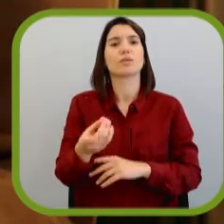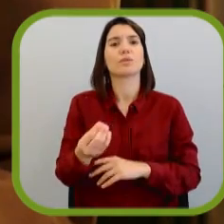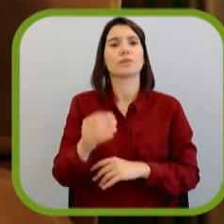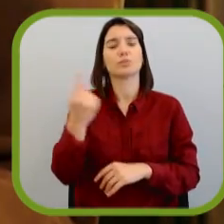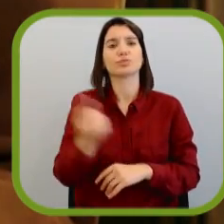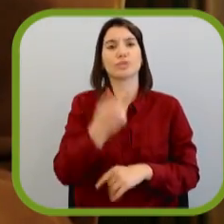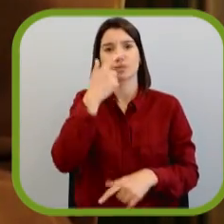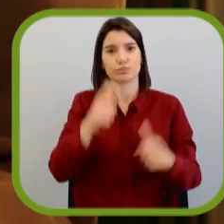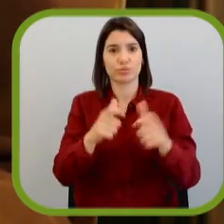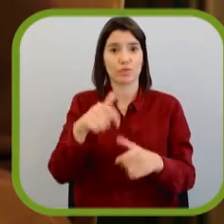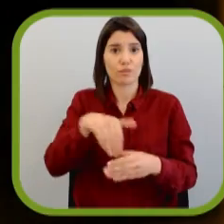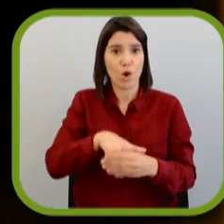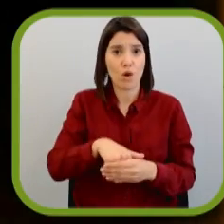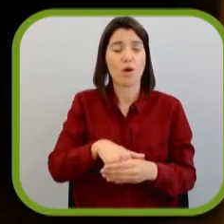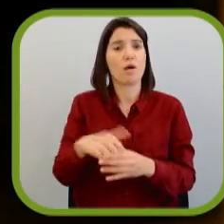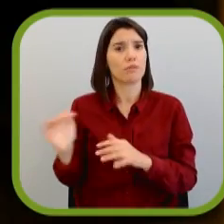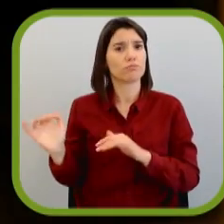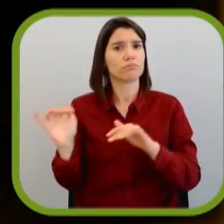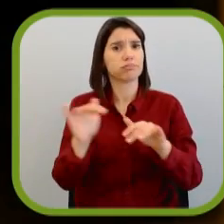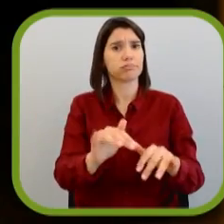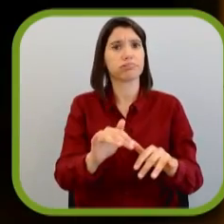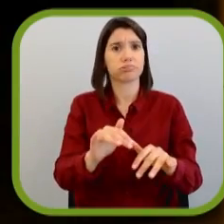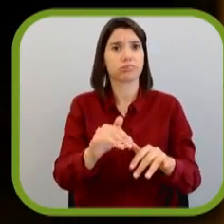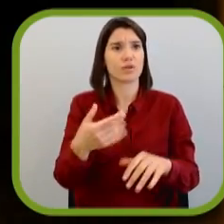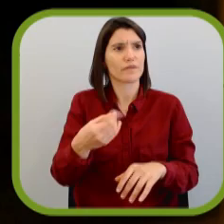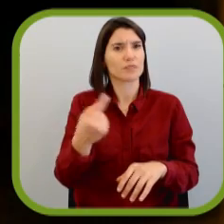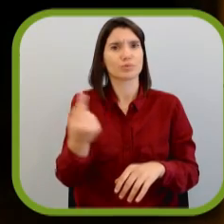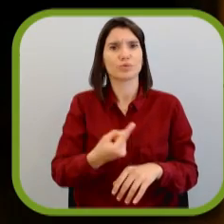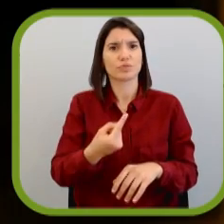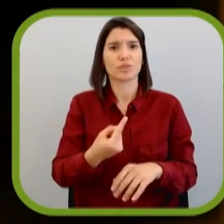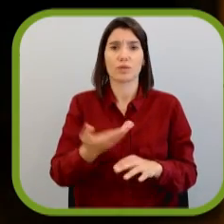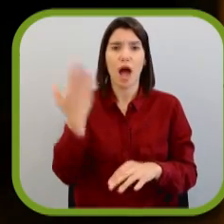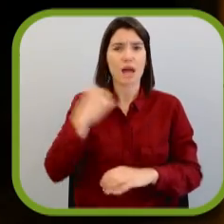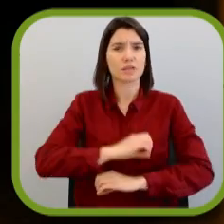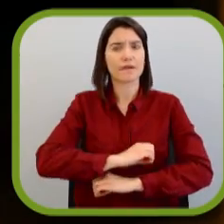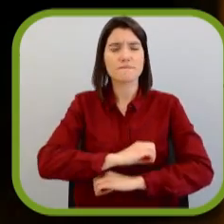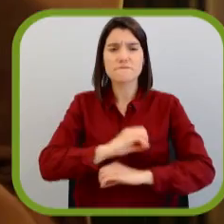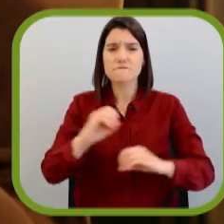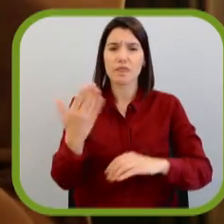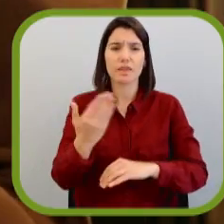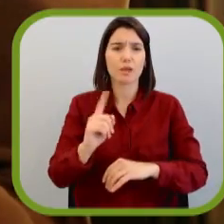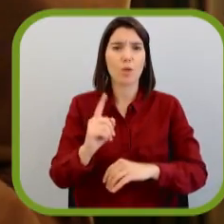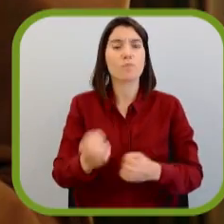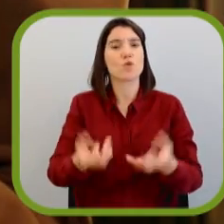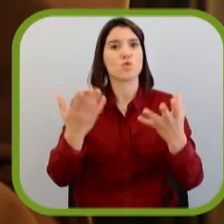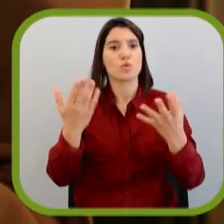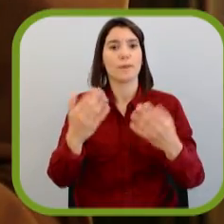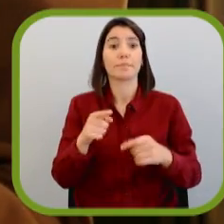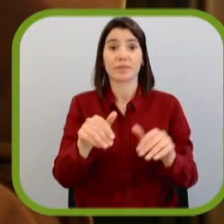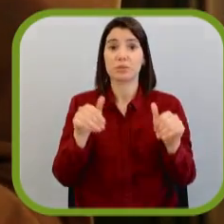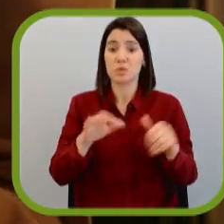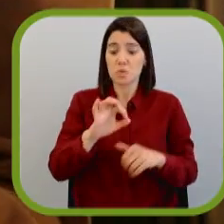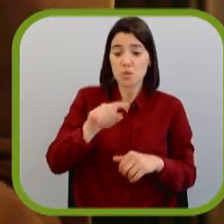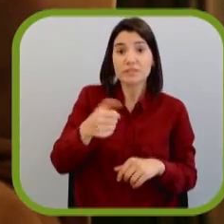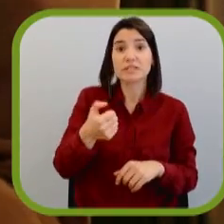de 90% dos eleitores foram até às urnas exercer um direito que por muito tempo lhes tinha sido negado e a taxa de abstenção